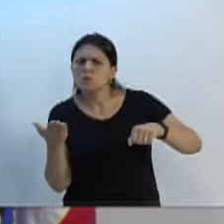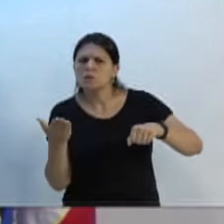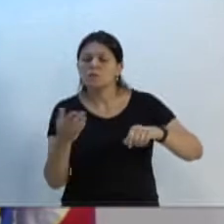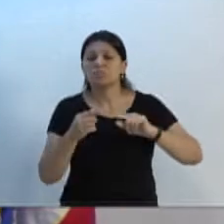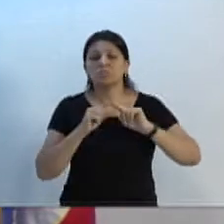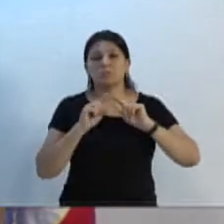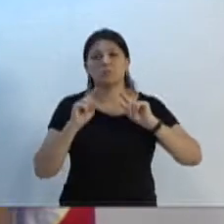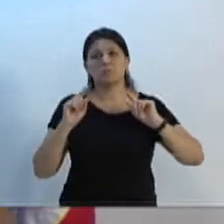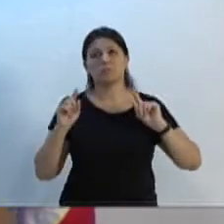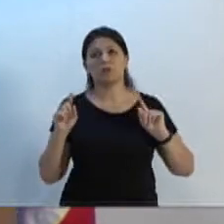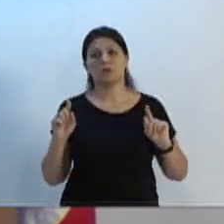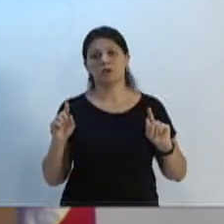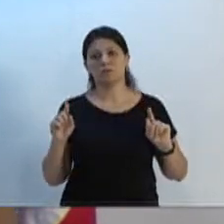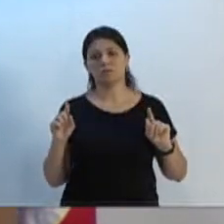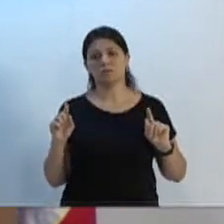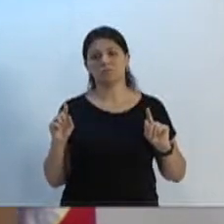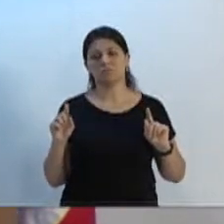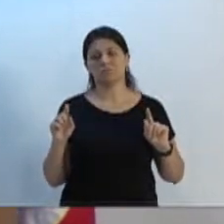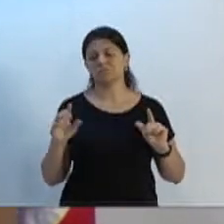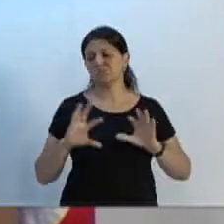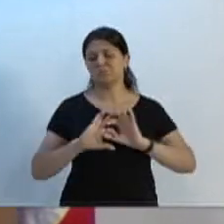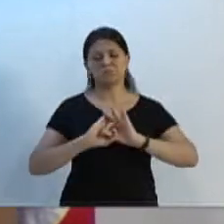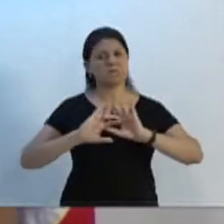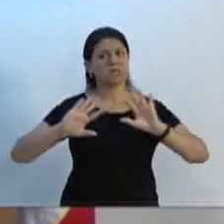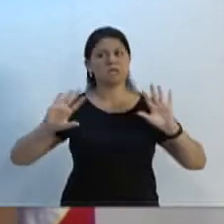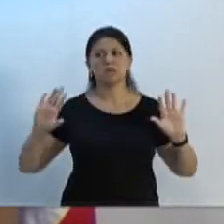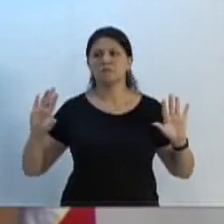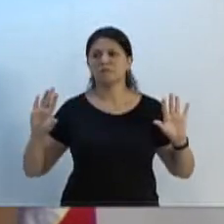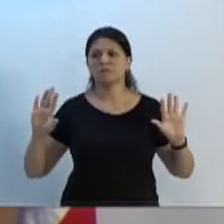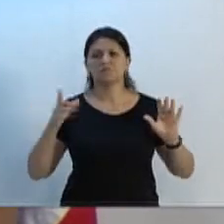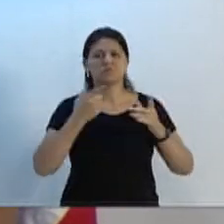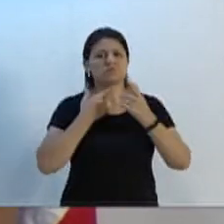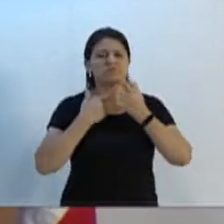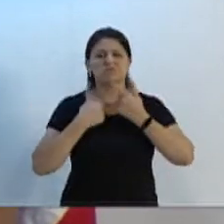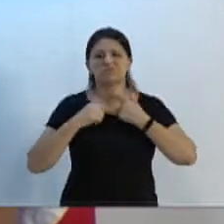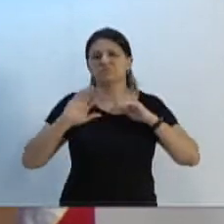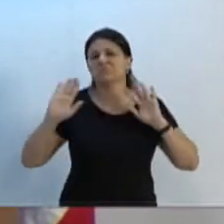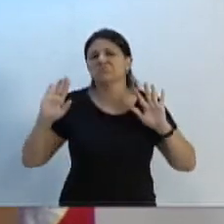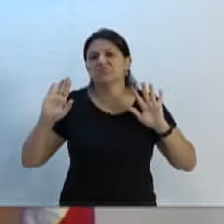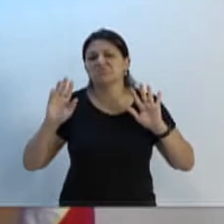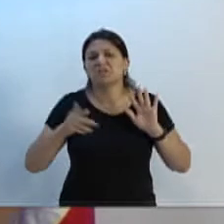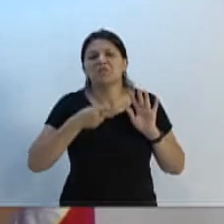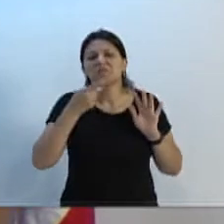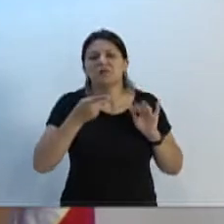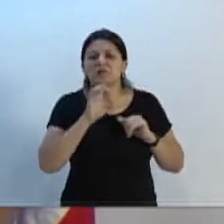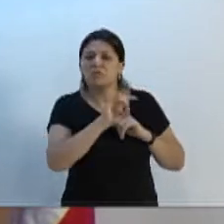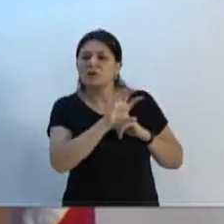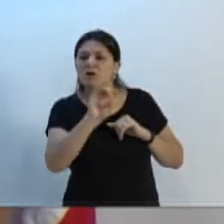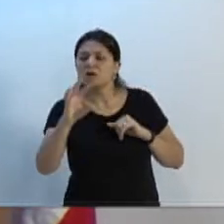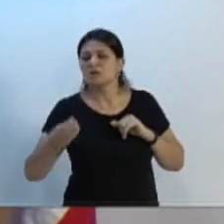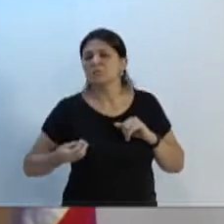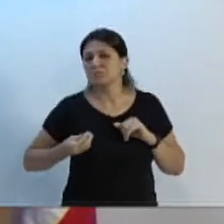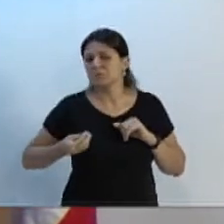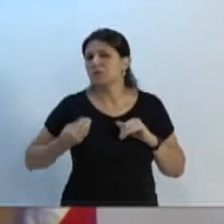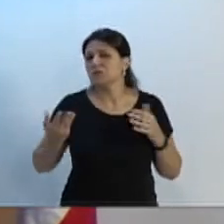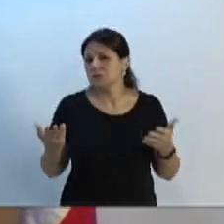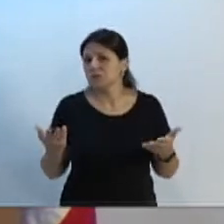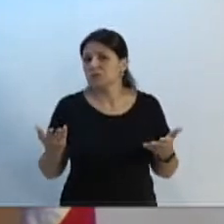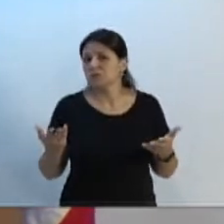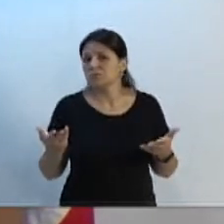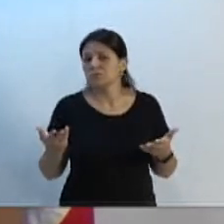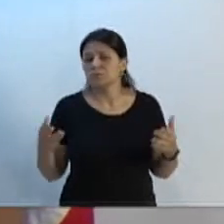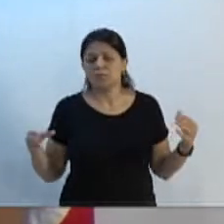vereadores mas ele e o livre e espontânea vontade falou os presentes de que